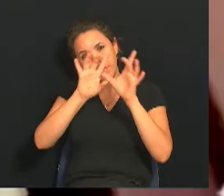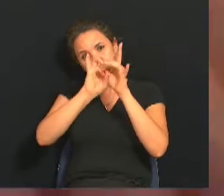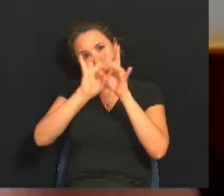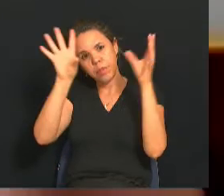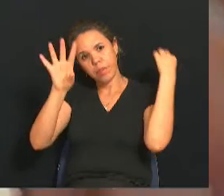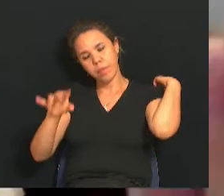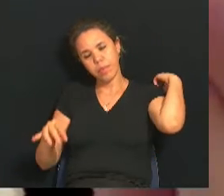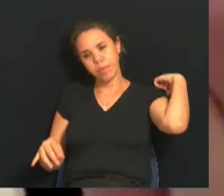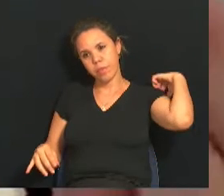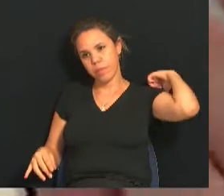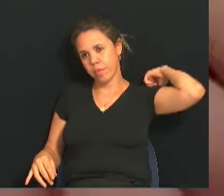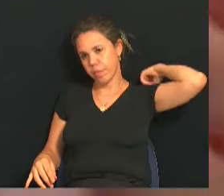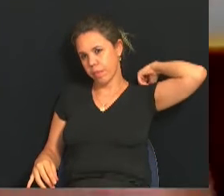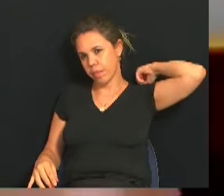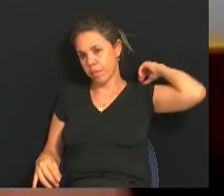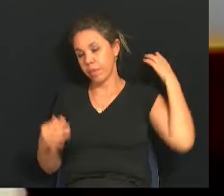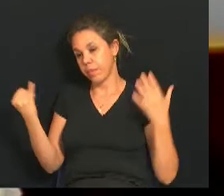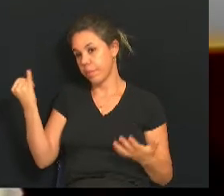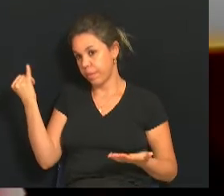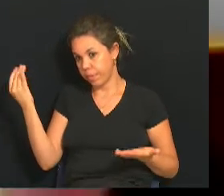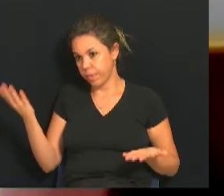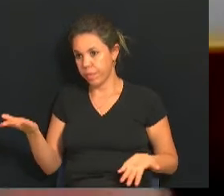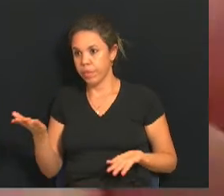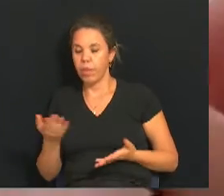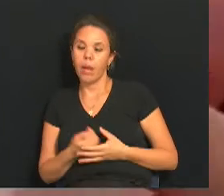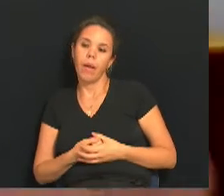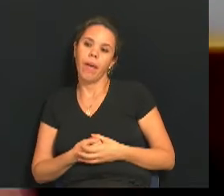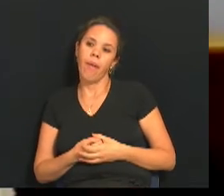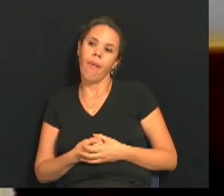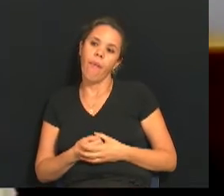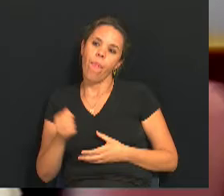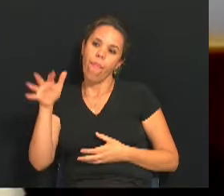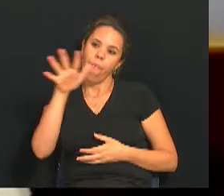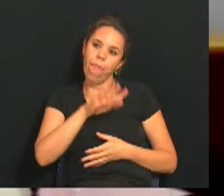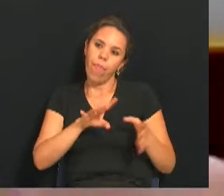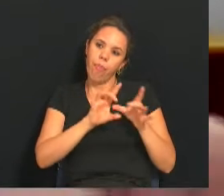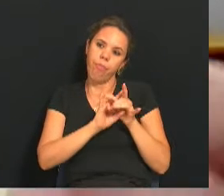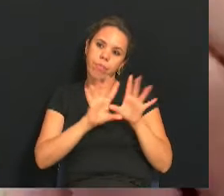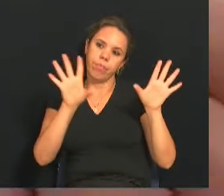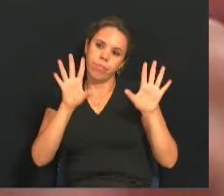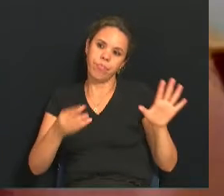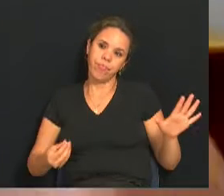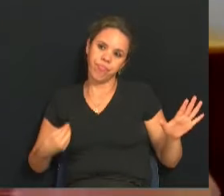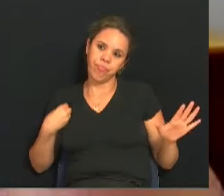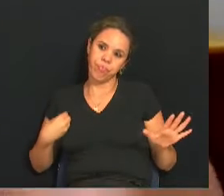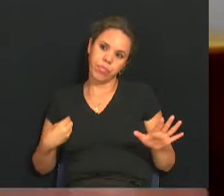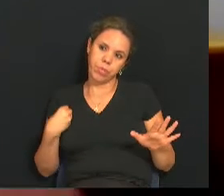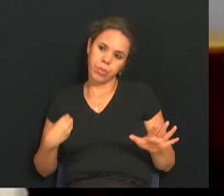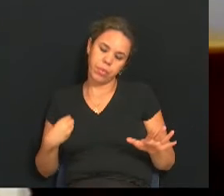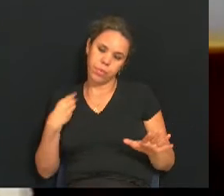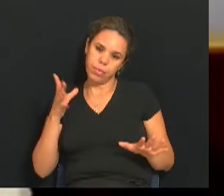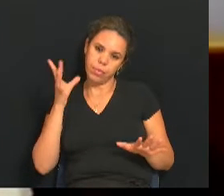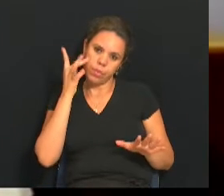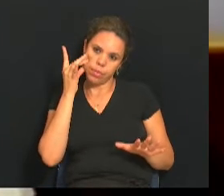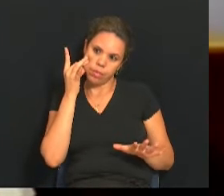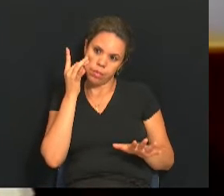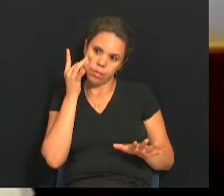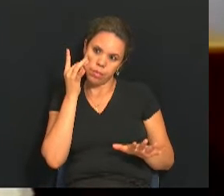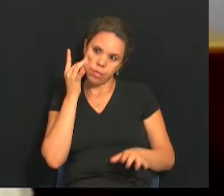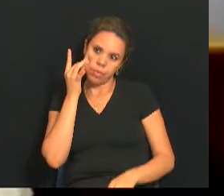né? Então, é importante que o ambiente democrático, a vida democrática esteja presente,